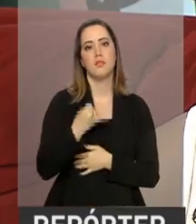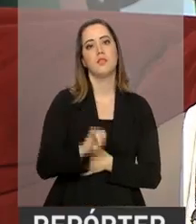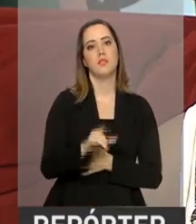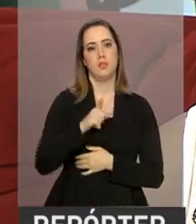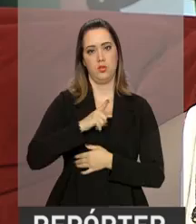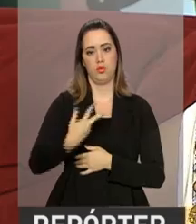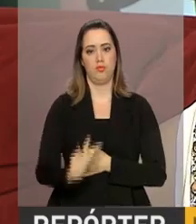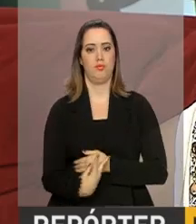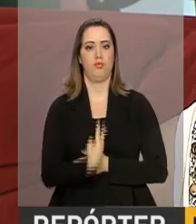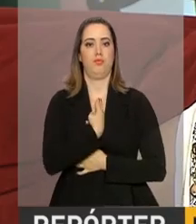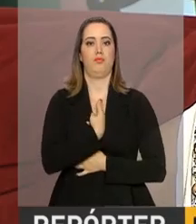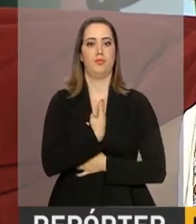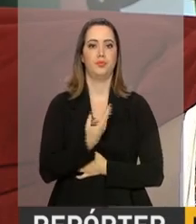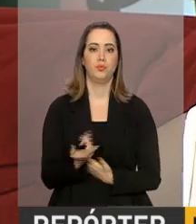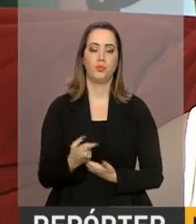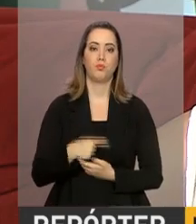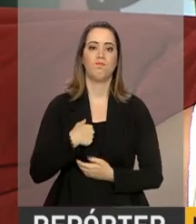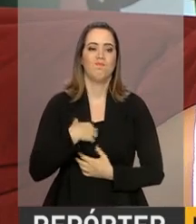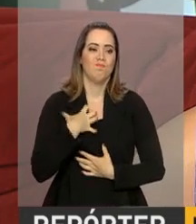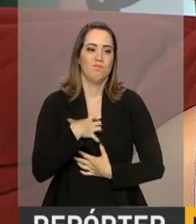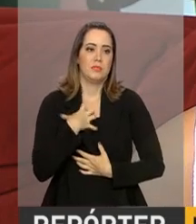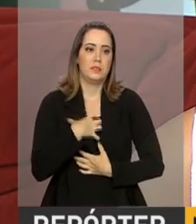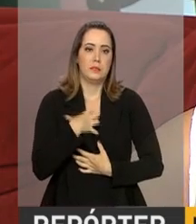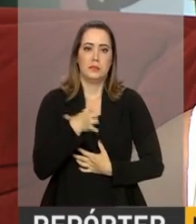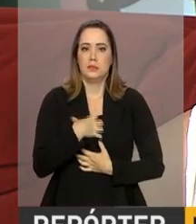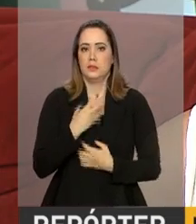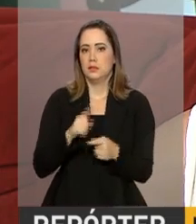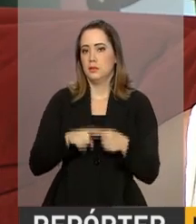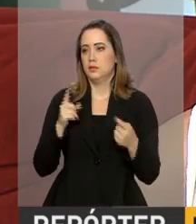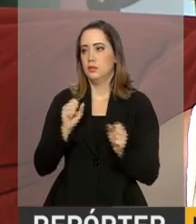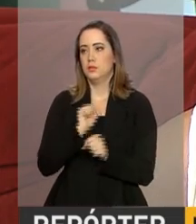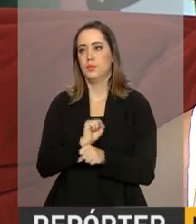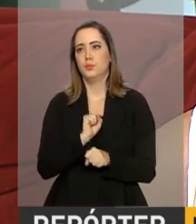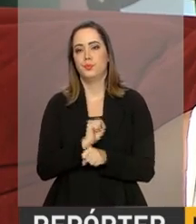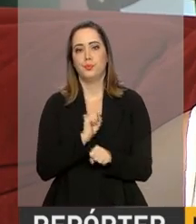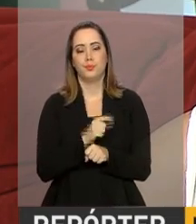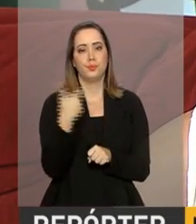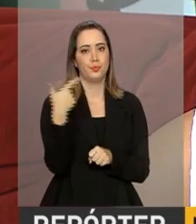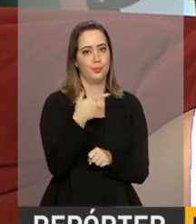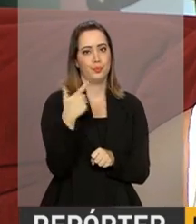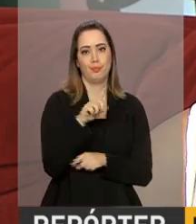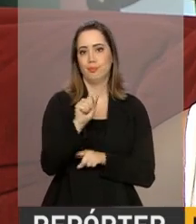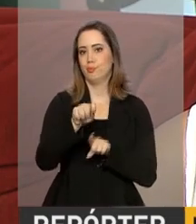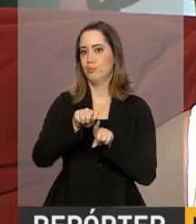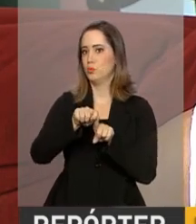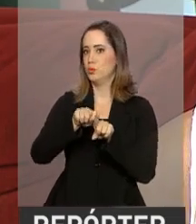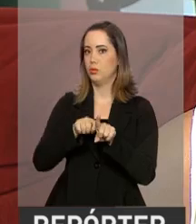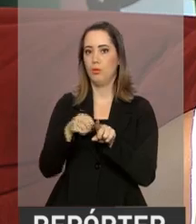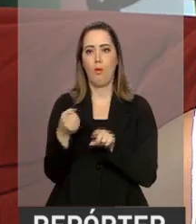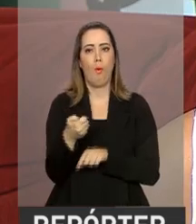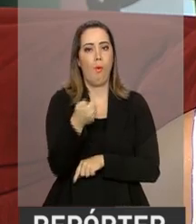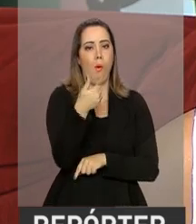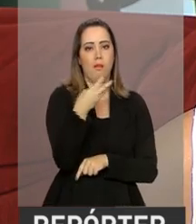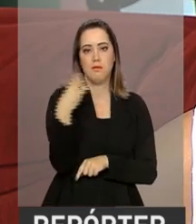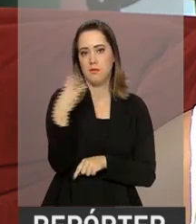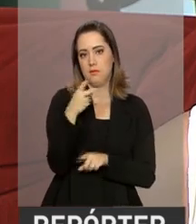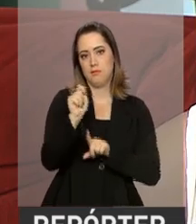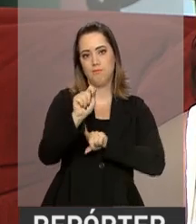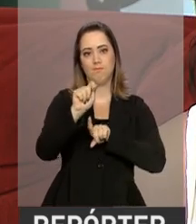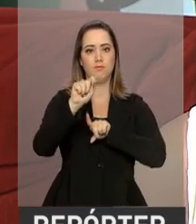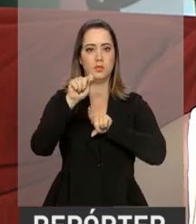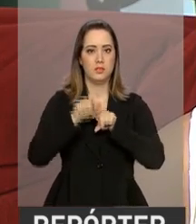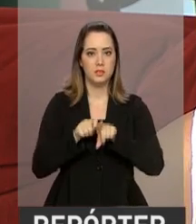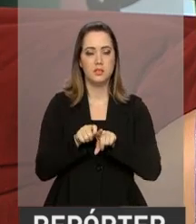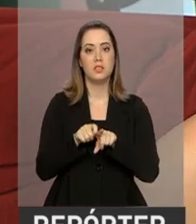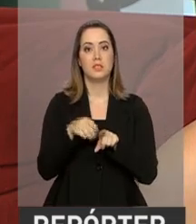fiquei muito abalada demais e aí nós esperou lá do meses 3 meses quase pro coração